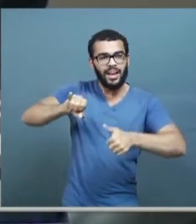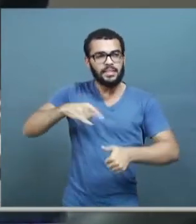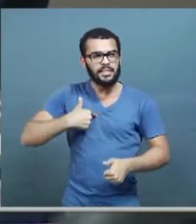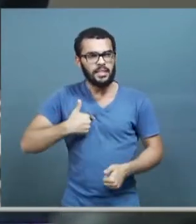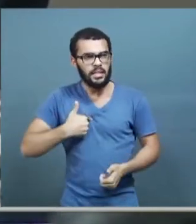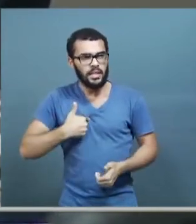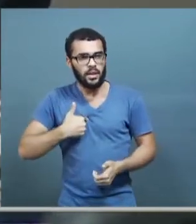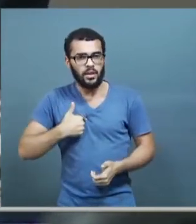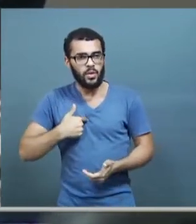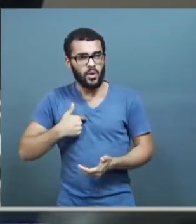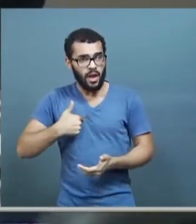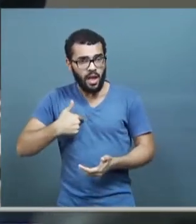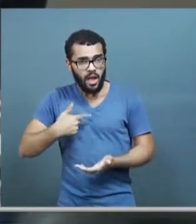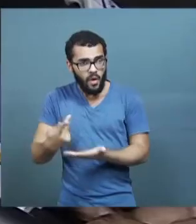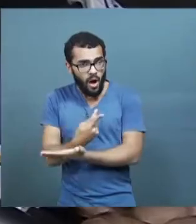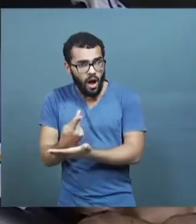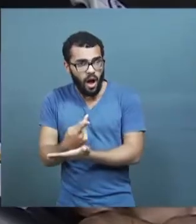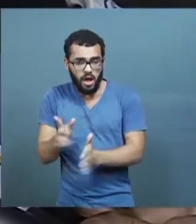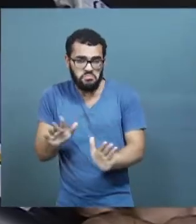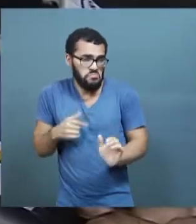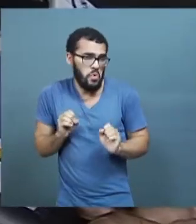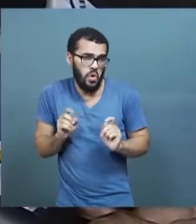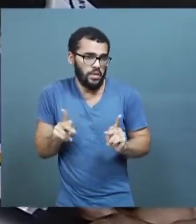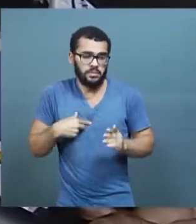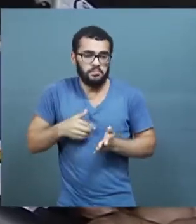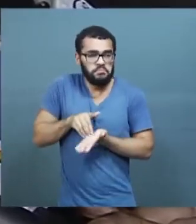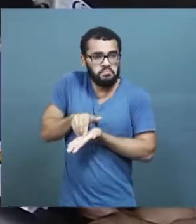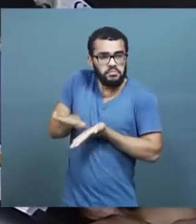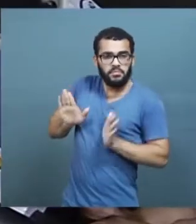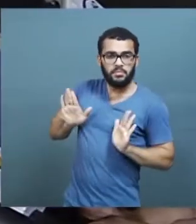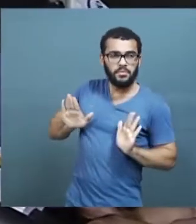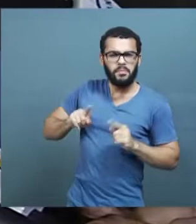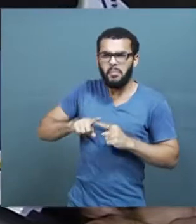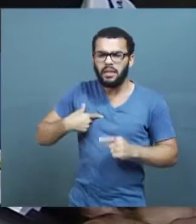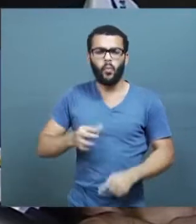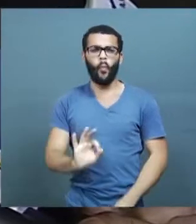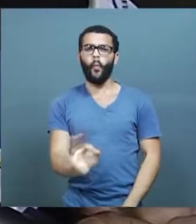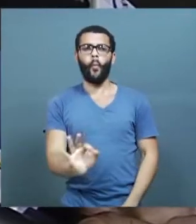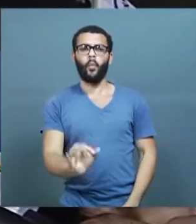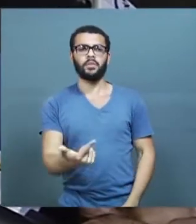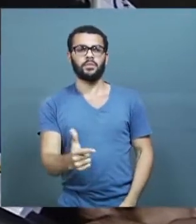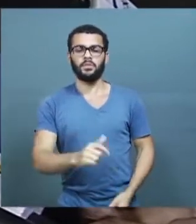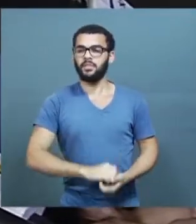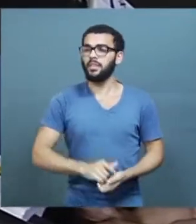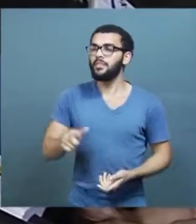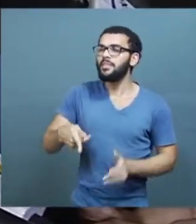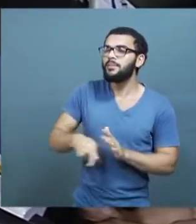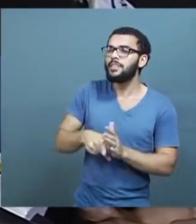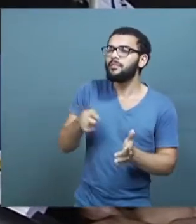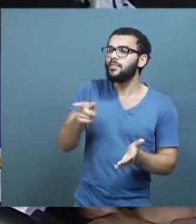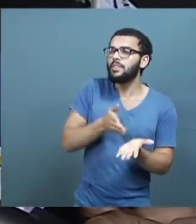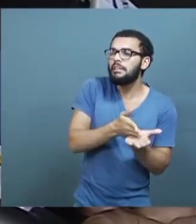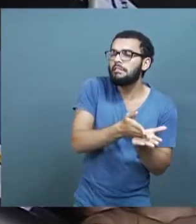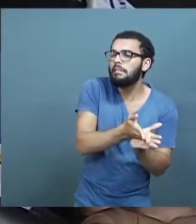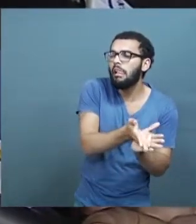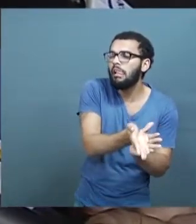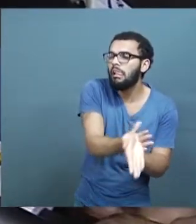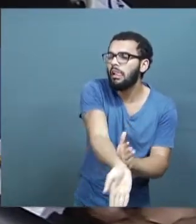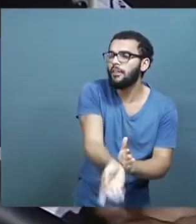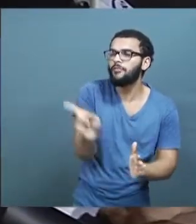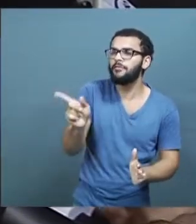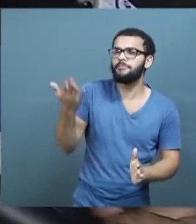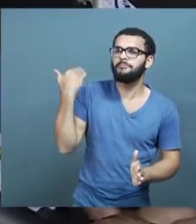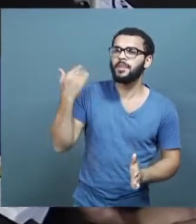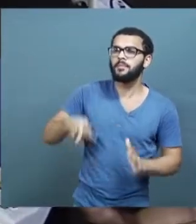saio. Mas não houve. Tem um desvio de conduta do ministro da Justiça. Claro, na época em que foi juiz. E